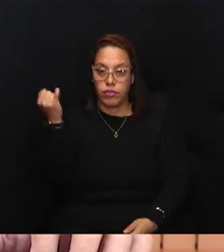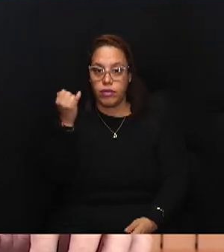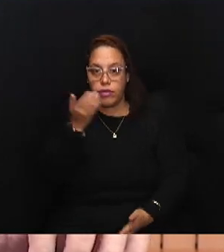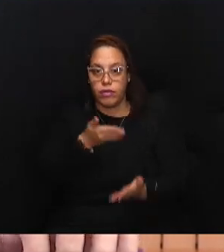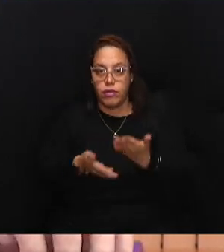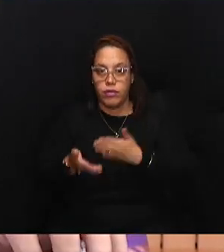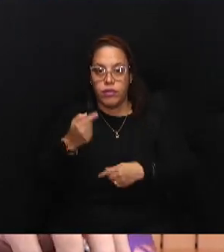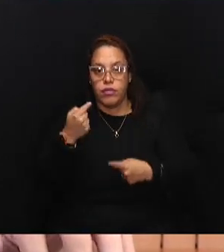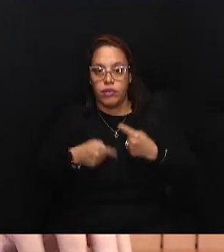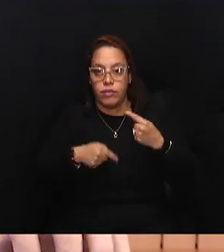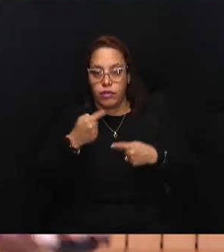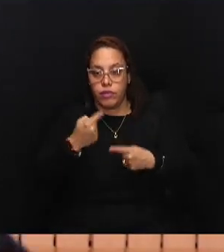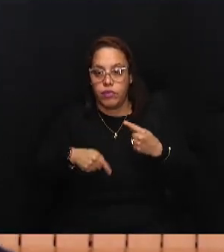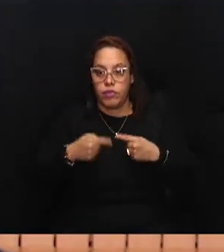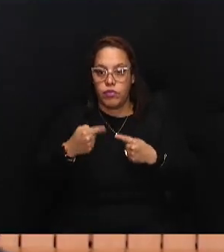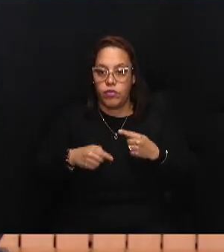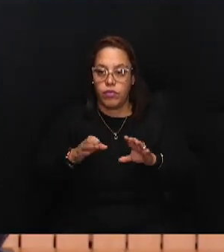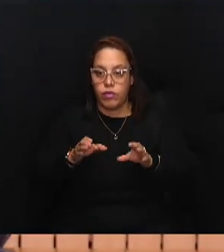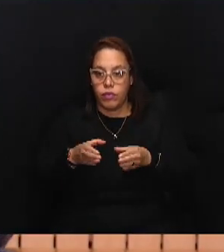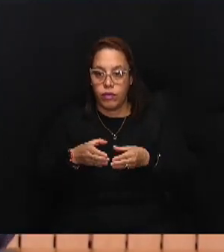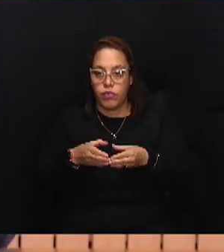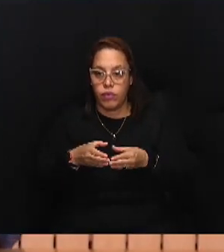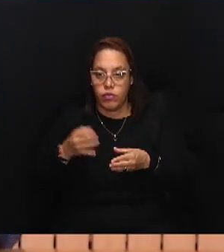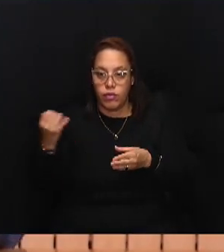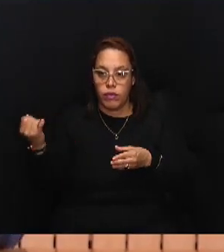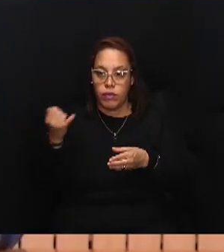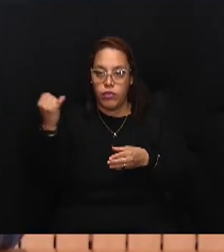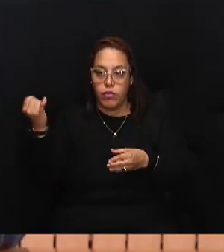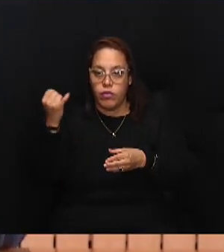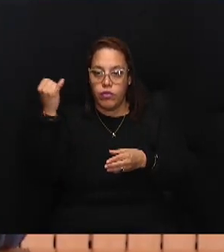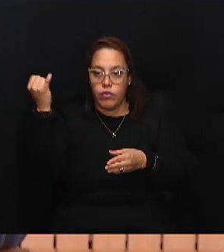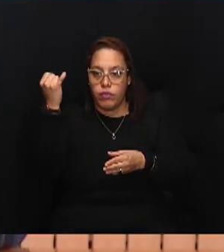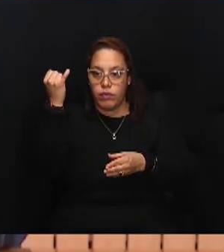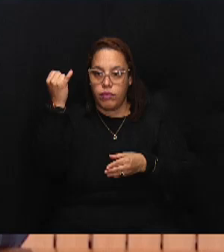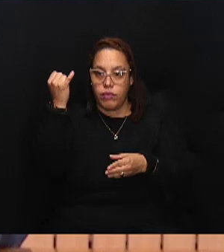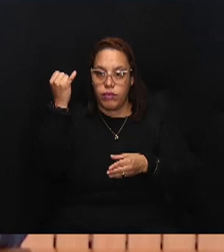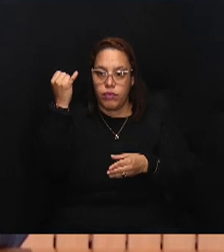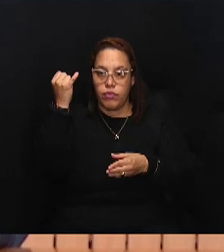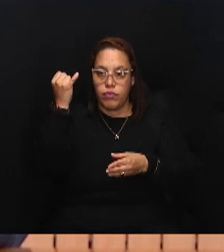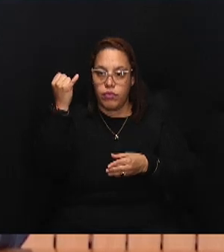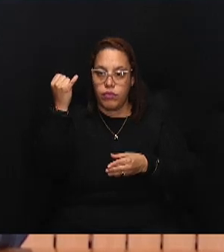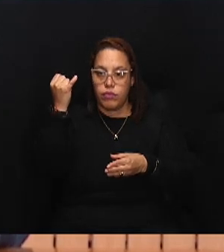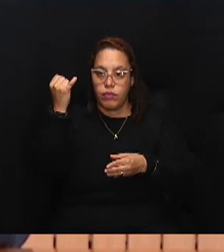desse debate aqui, dessa comissão, que eu acho que é muito importante para ter